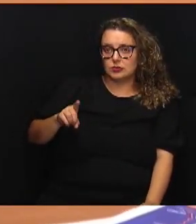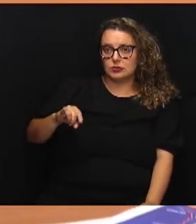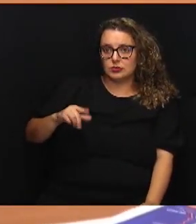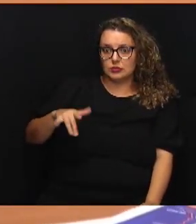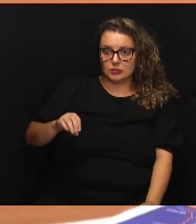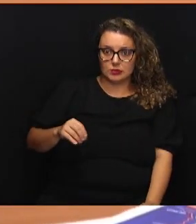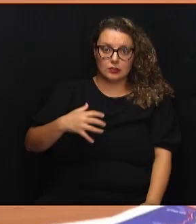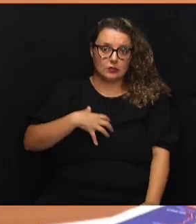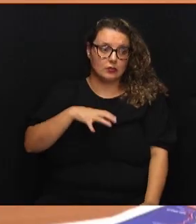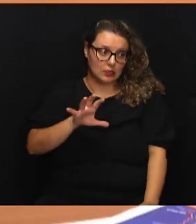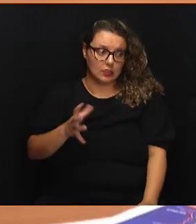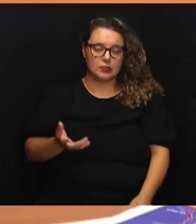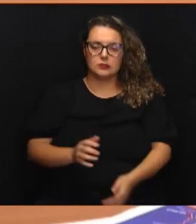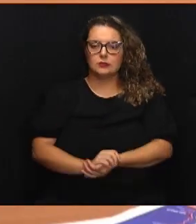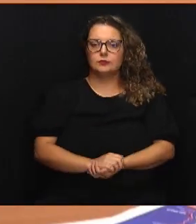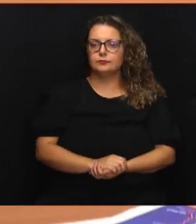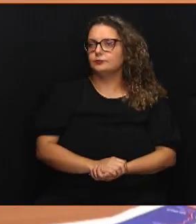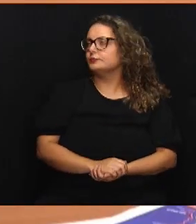é essa.